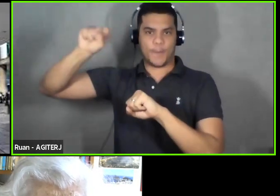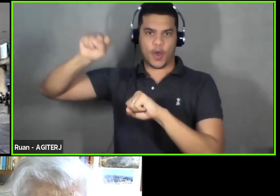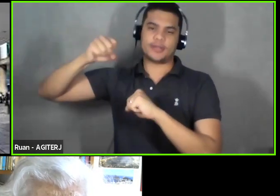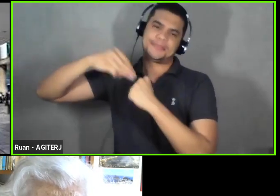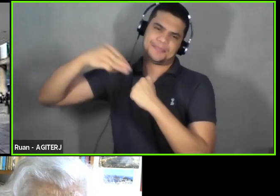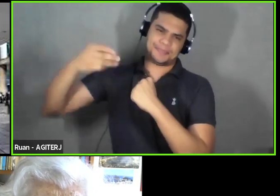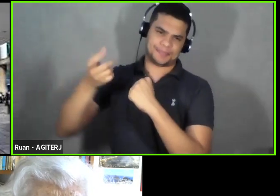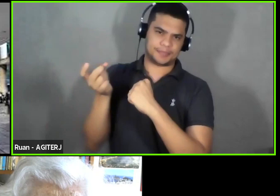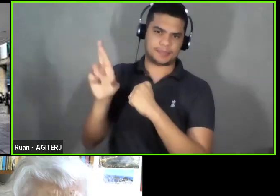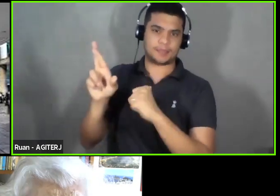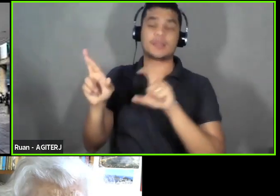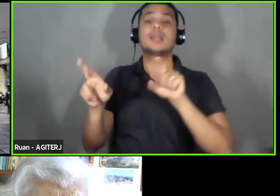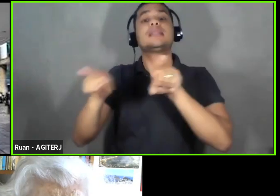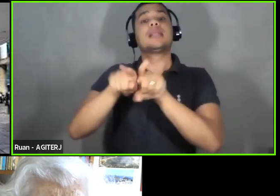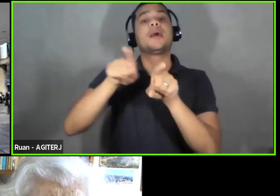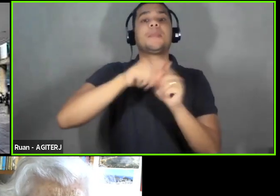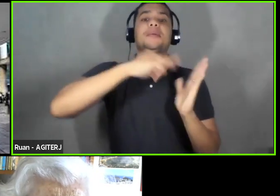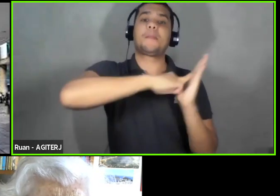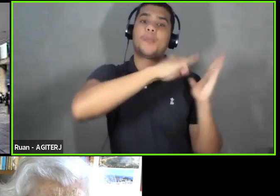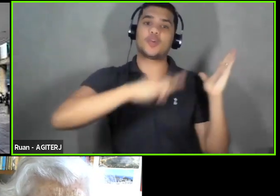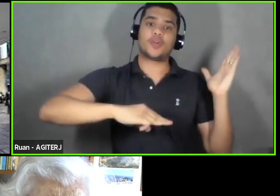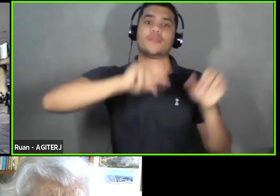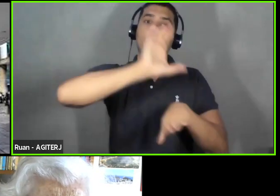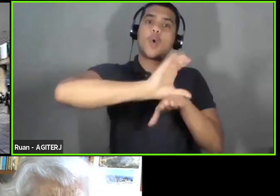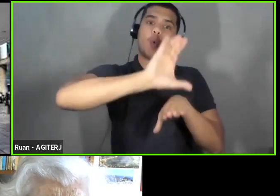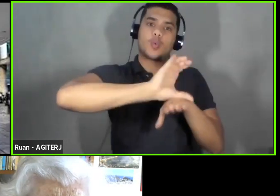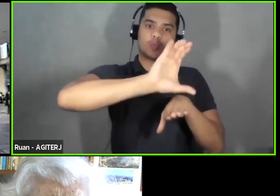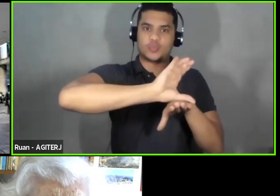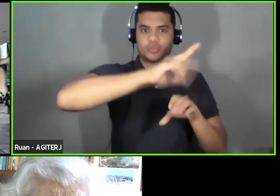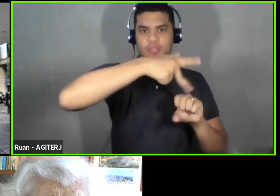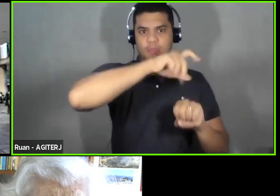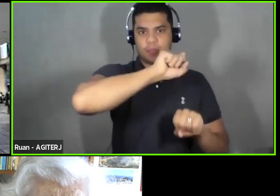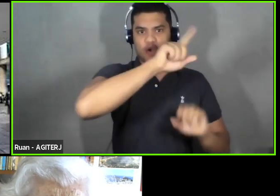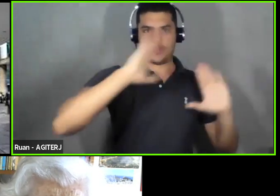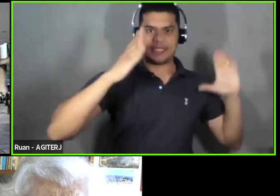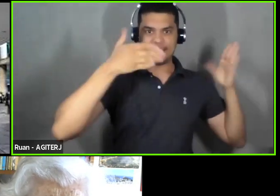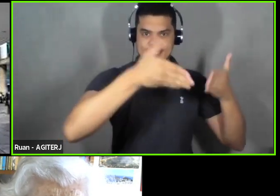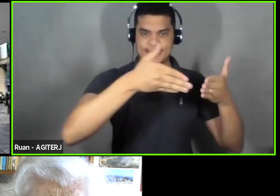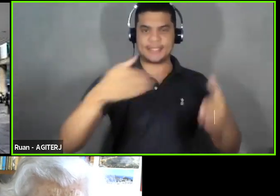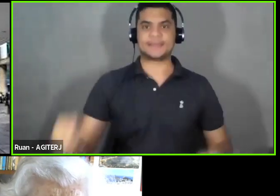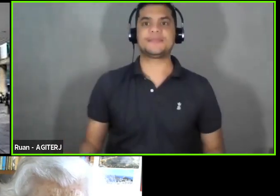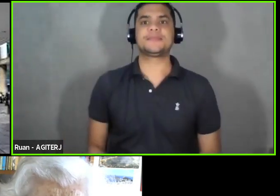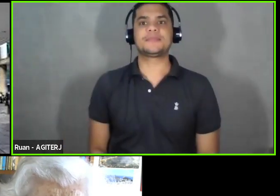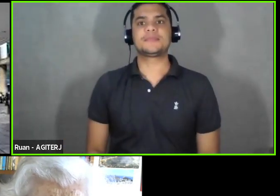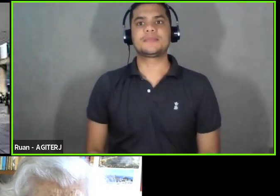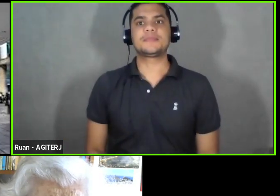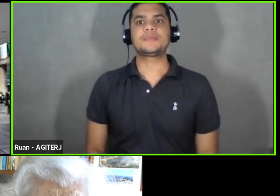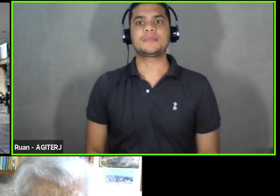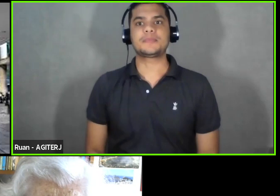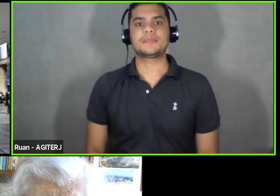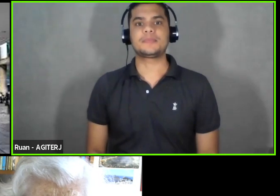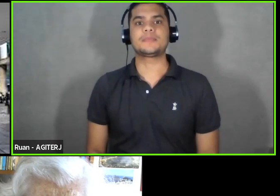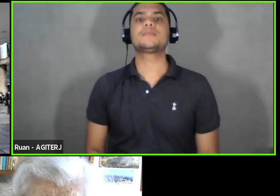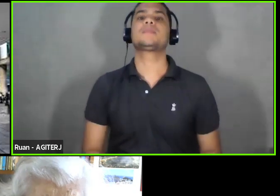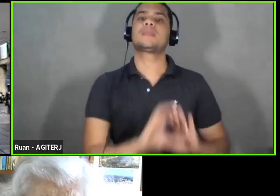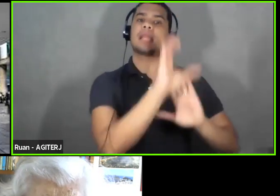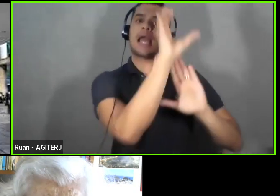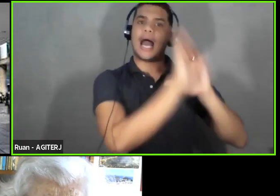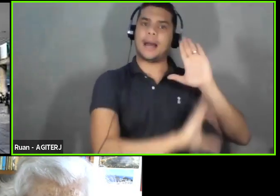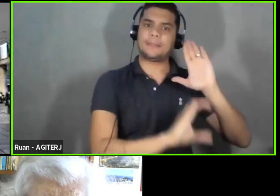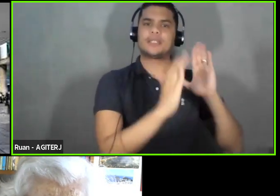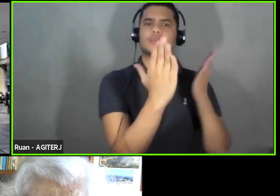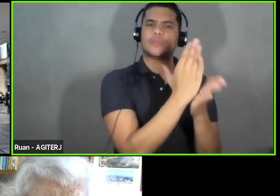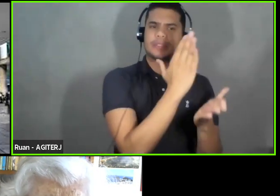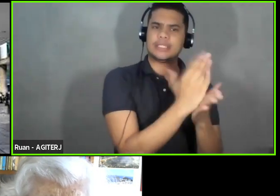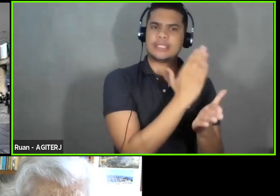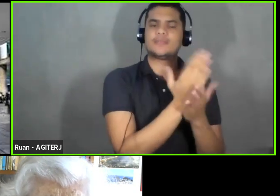sensu e as monografias dos cursos de especialização, sem falar dos artigos, capítulos de livros e